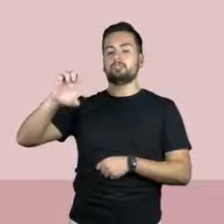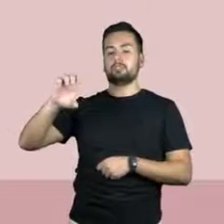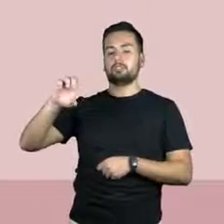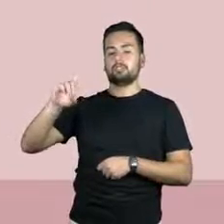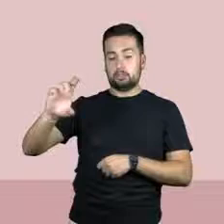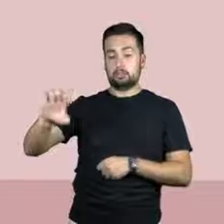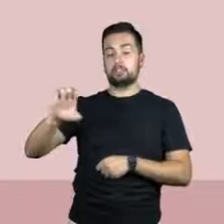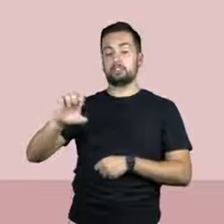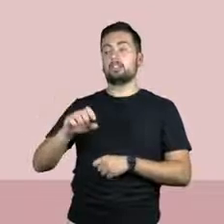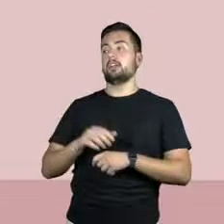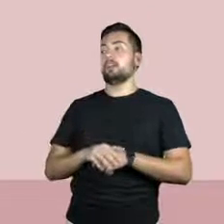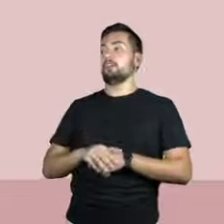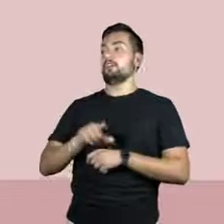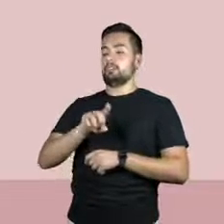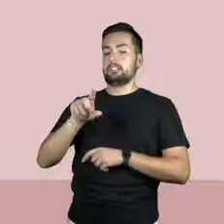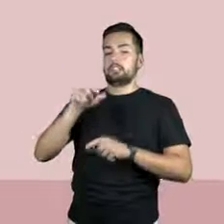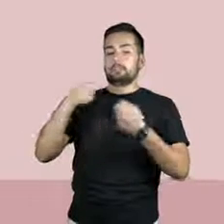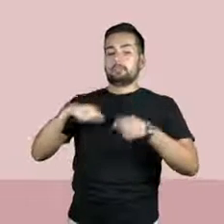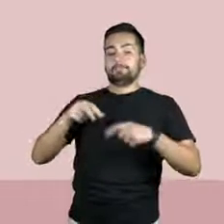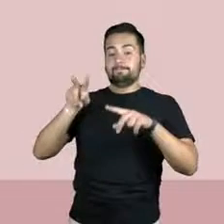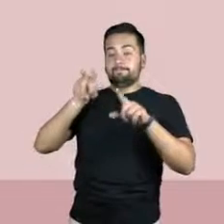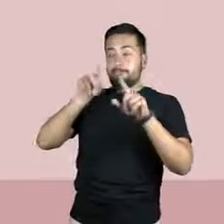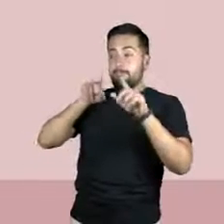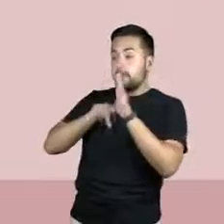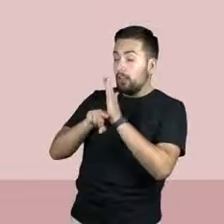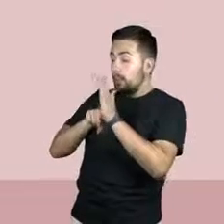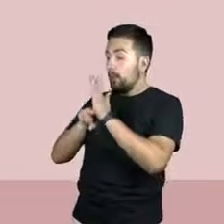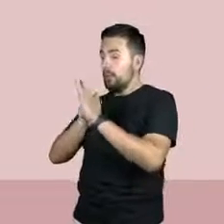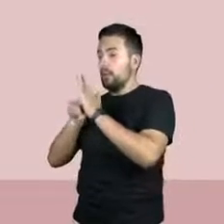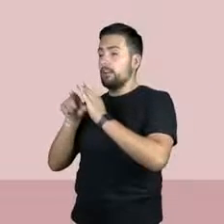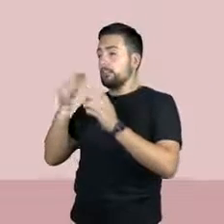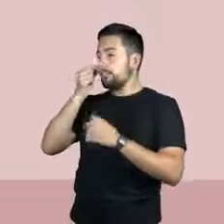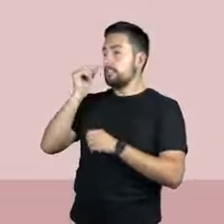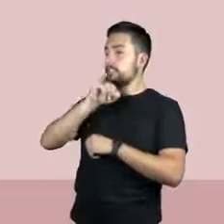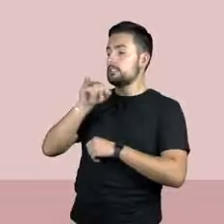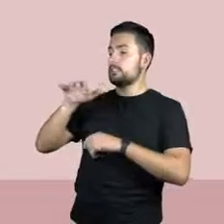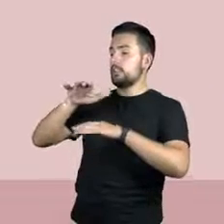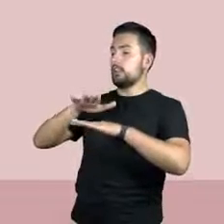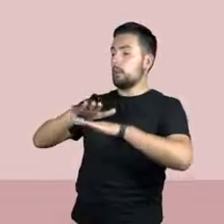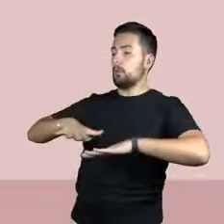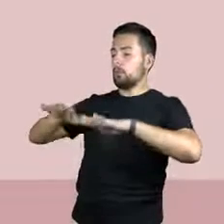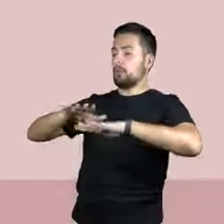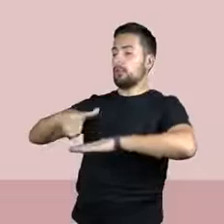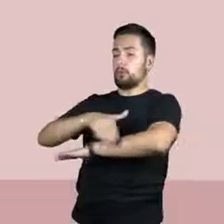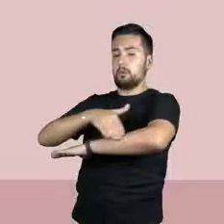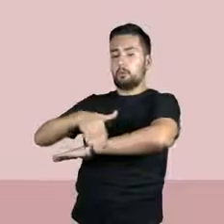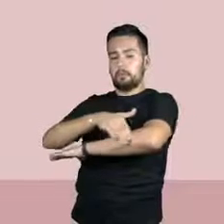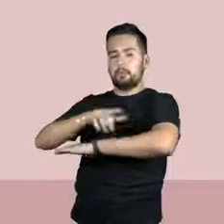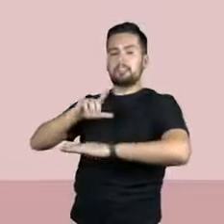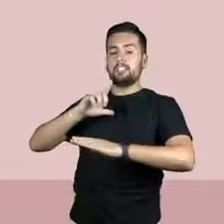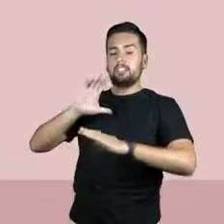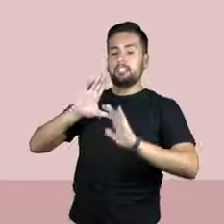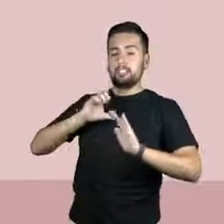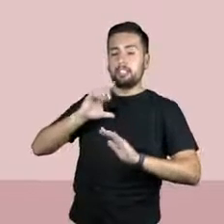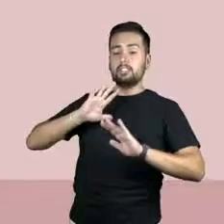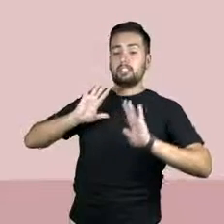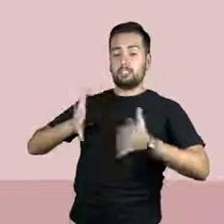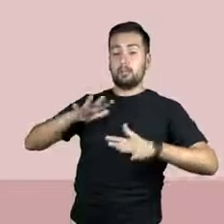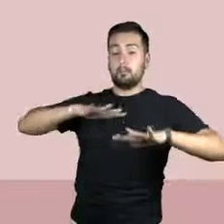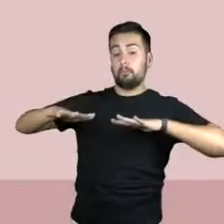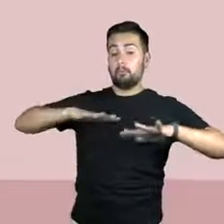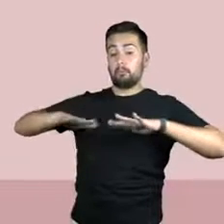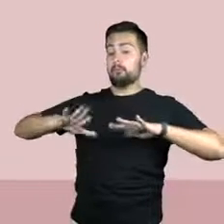para verificar a tendência ao deslizamento de uma escavação, mesmo no meio urbano, tá? Não é só algo que se tende